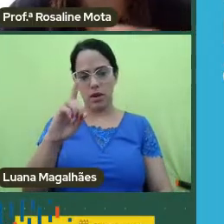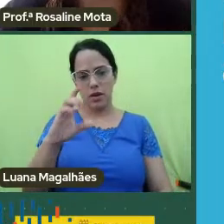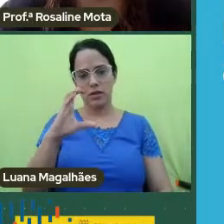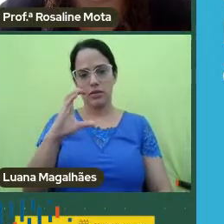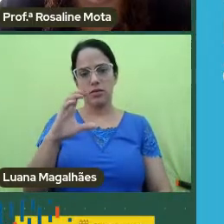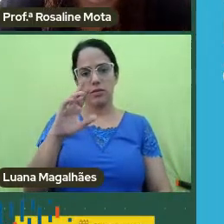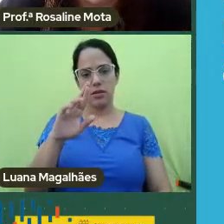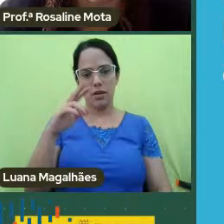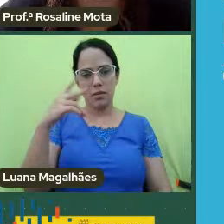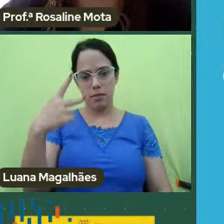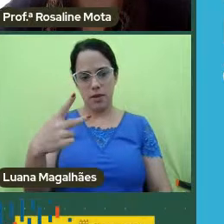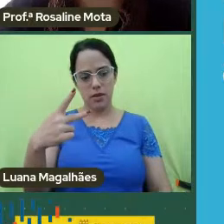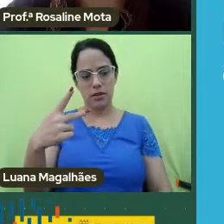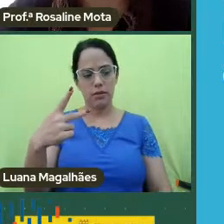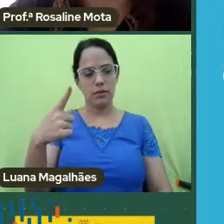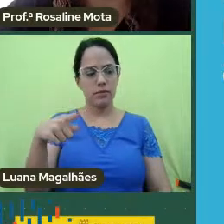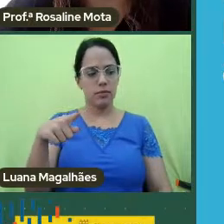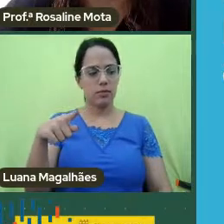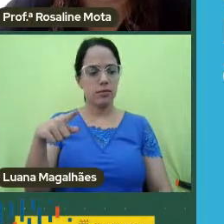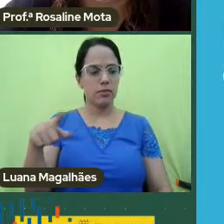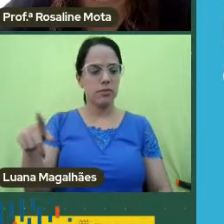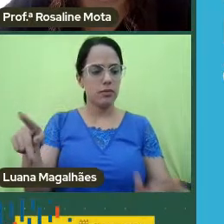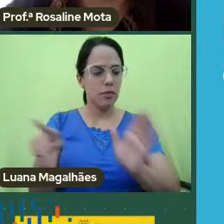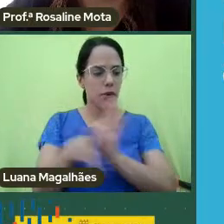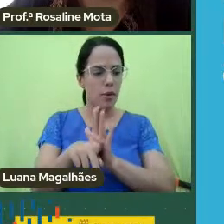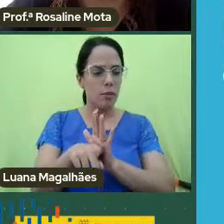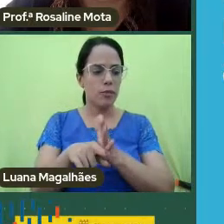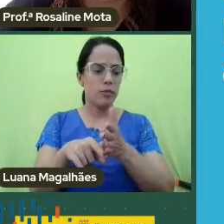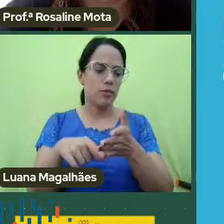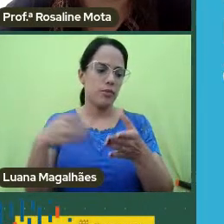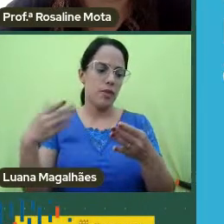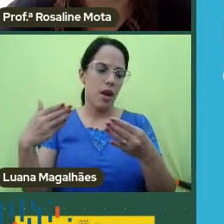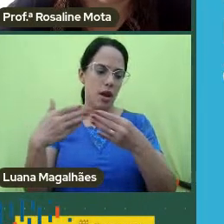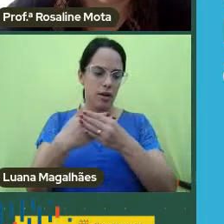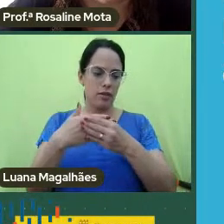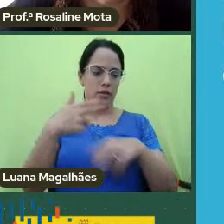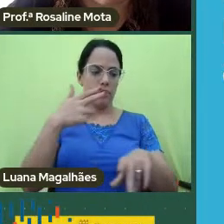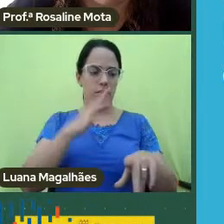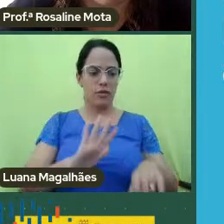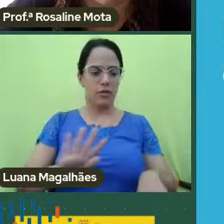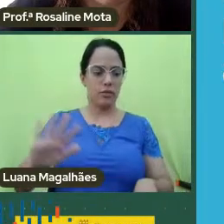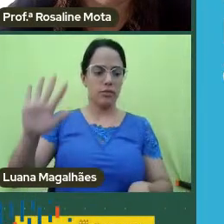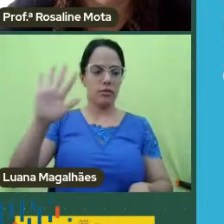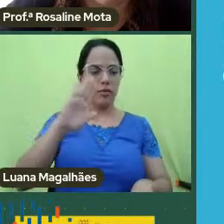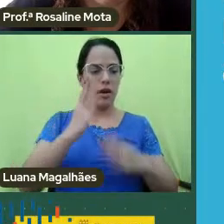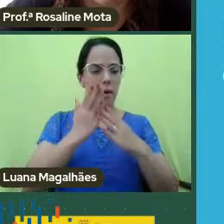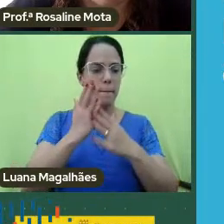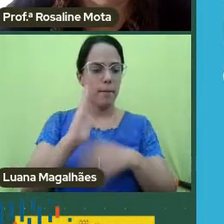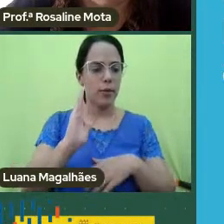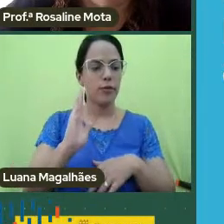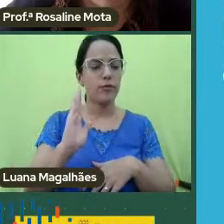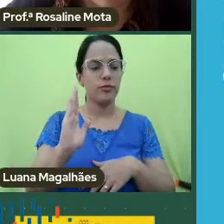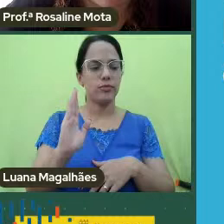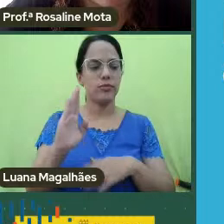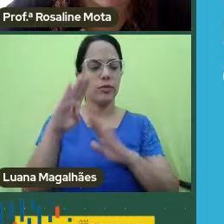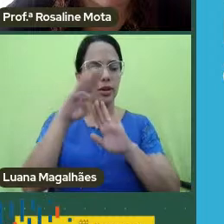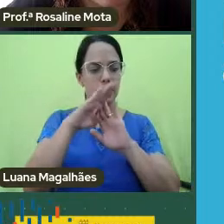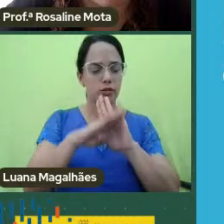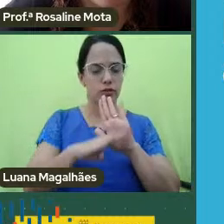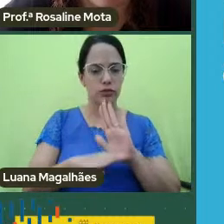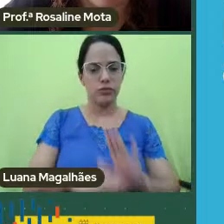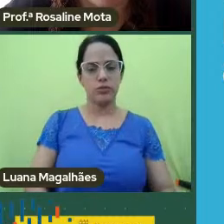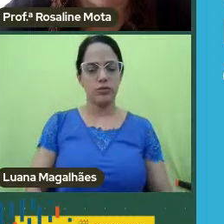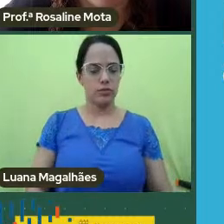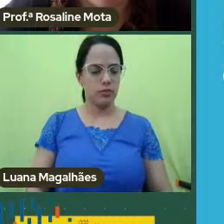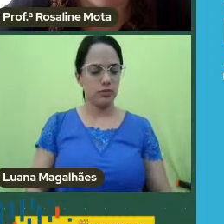lá do Arquivo Nacional, e aprovar as listagens de eliminação de documentos. Então, esses